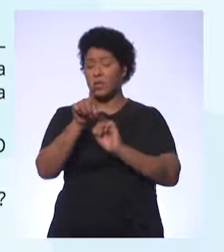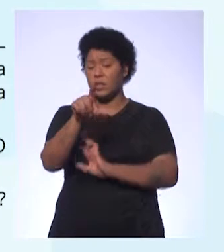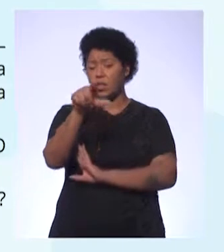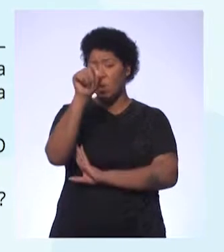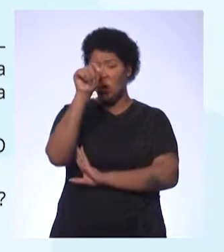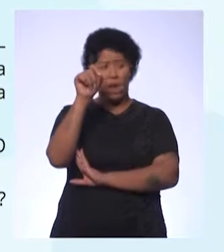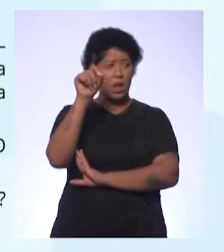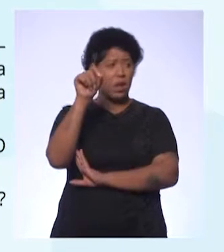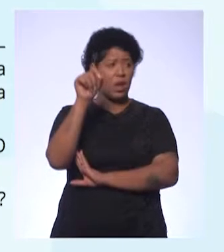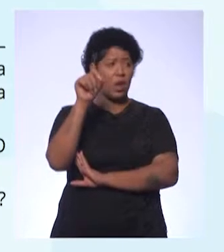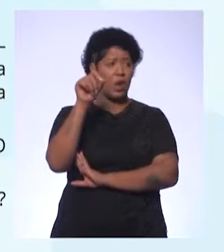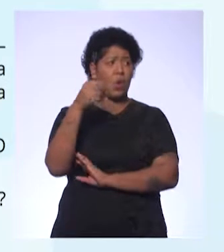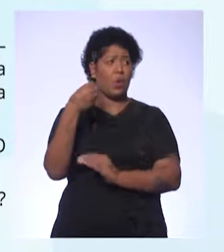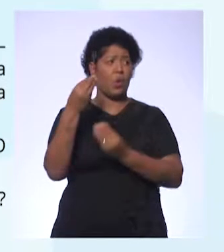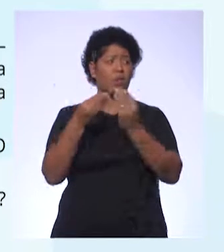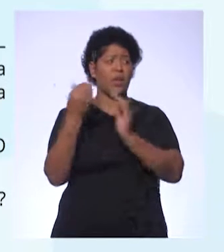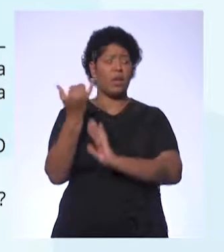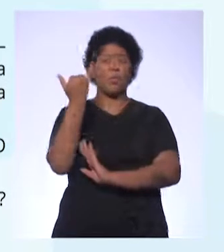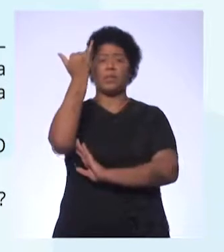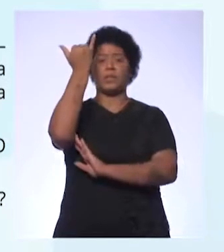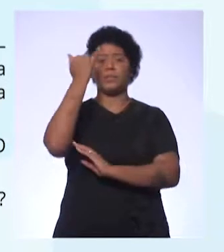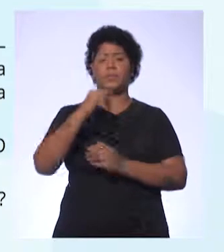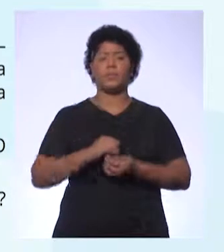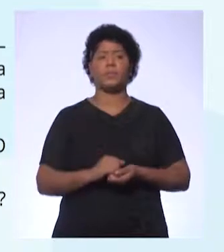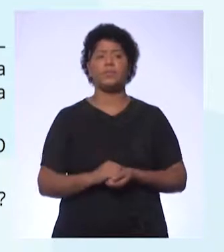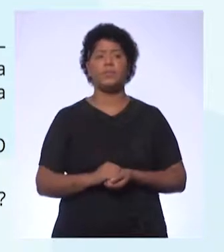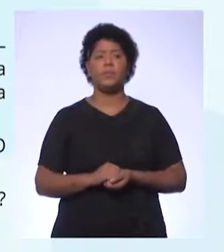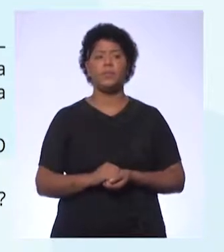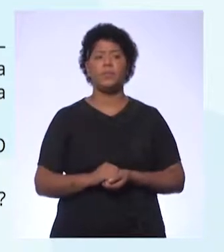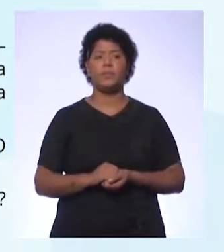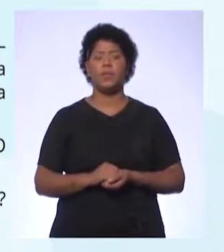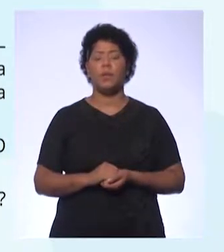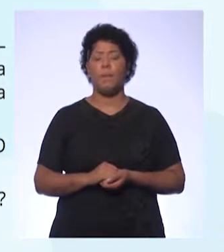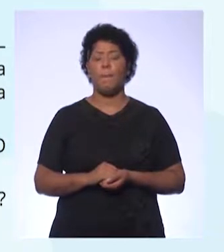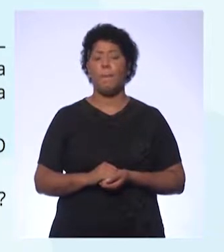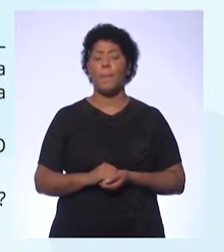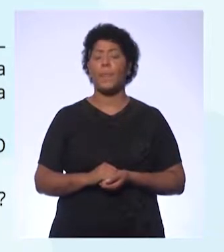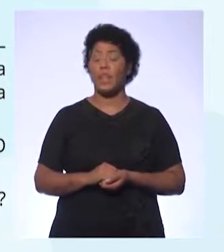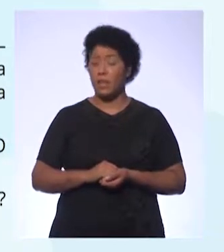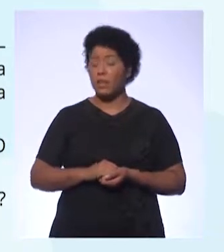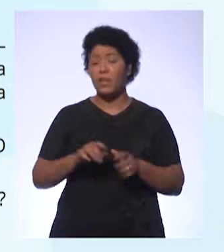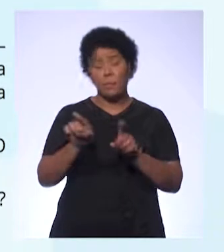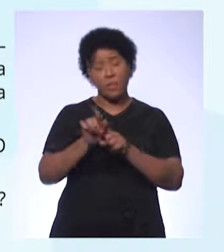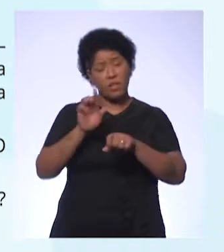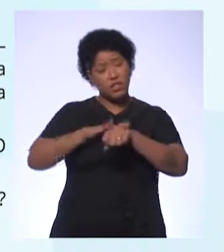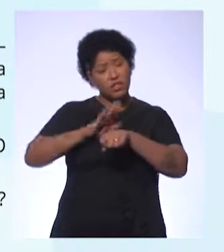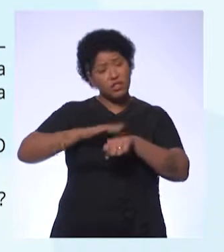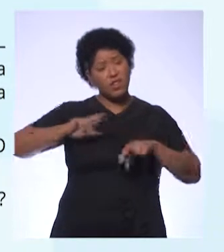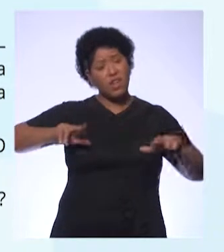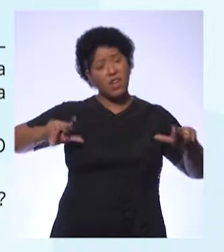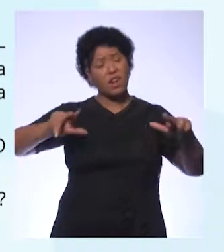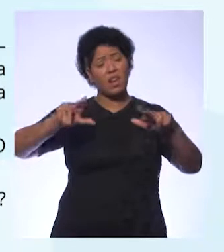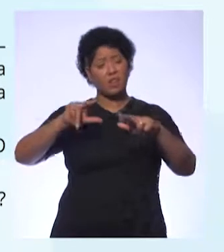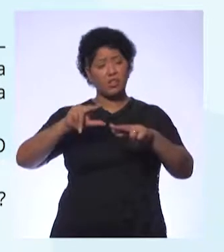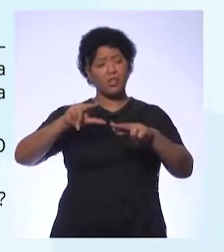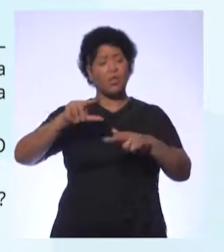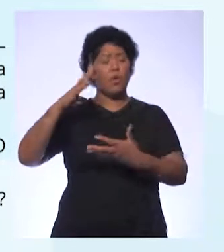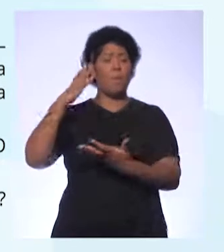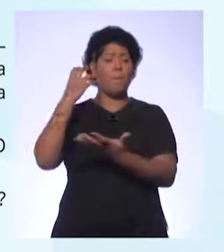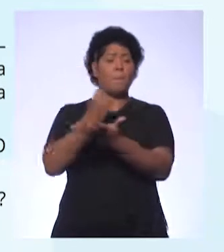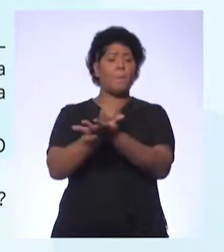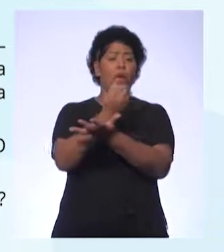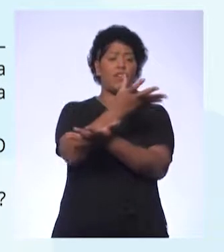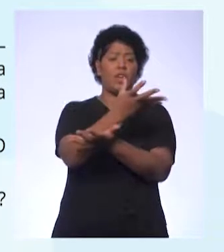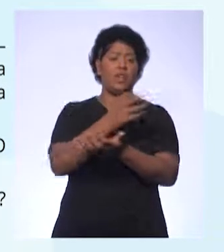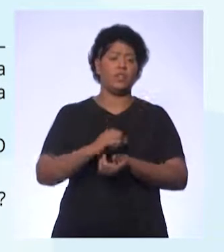características dele. É importante sempre estar atento a isso, porque isso vai fazer muita diferença no roteiro do seu podcast. Onde